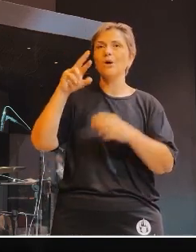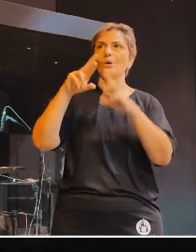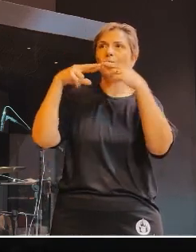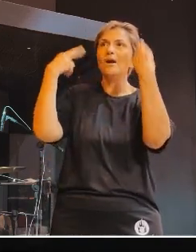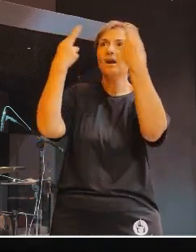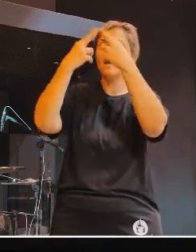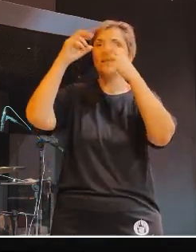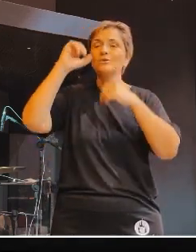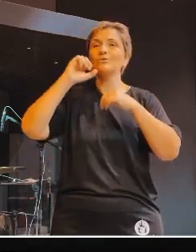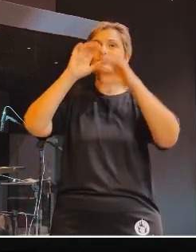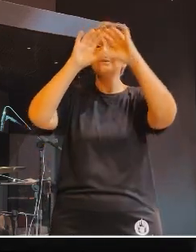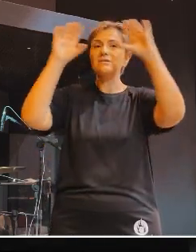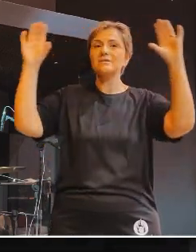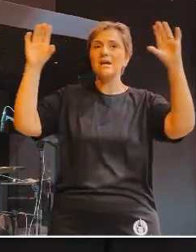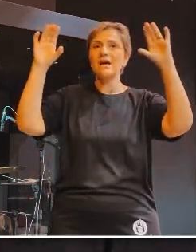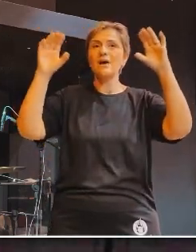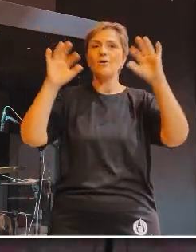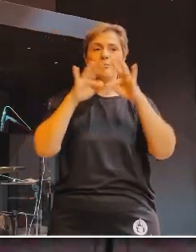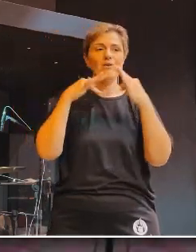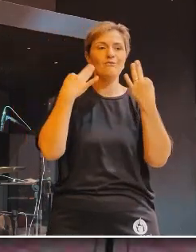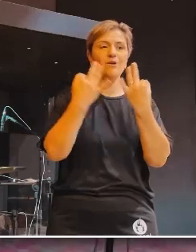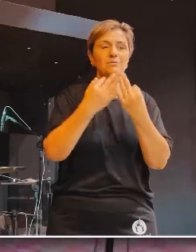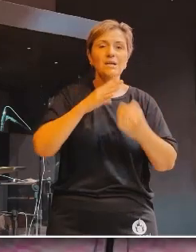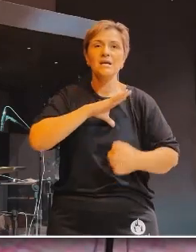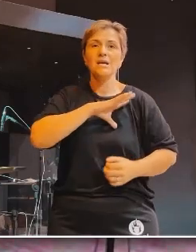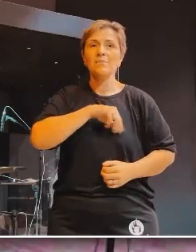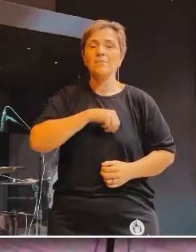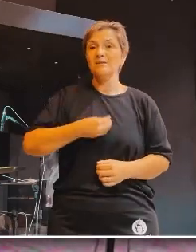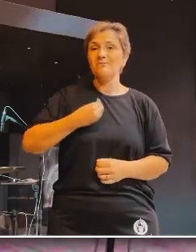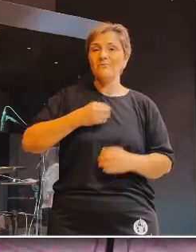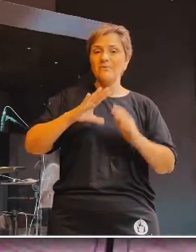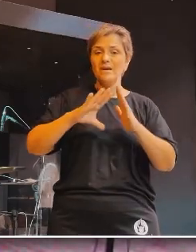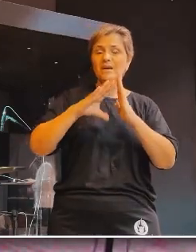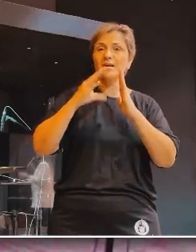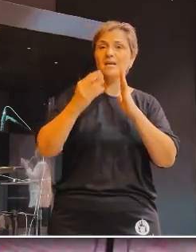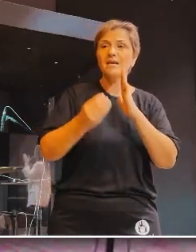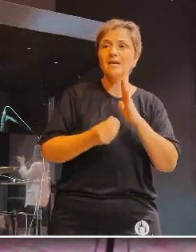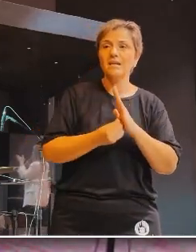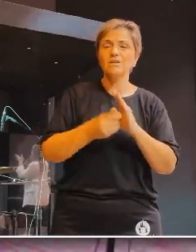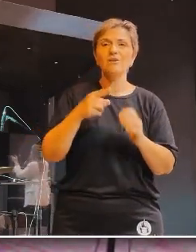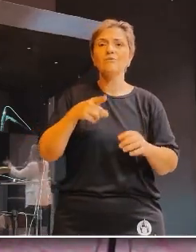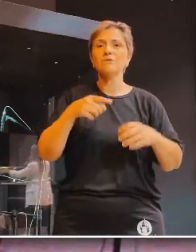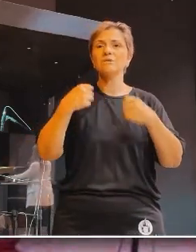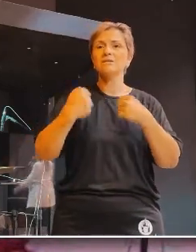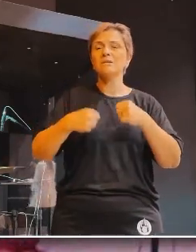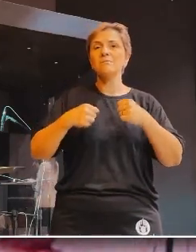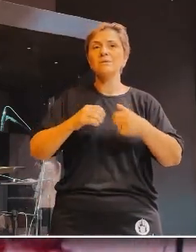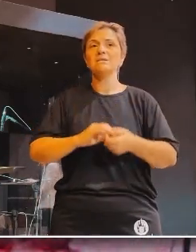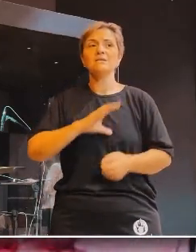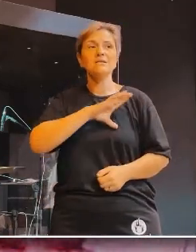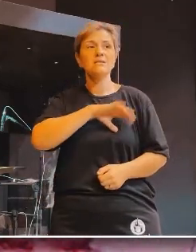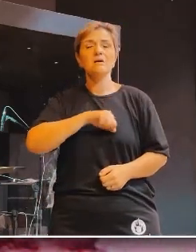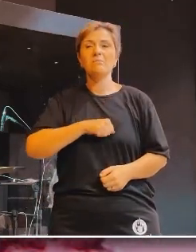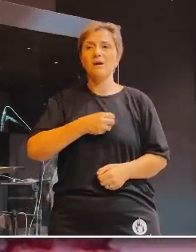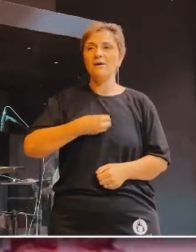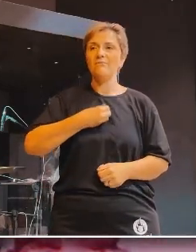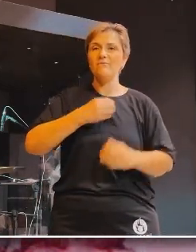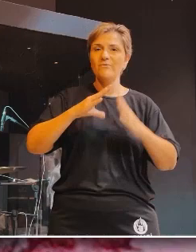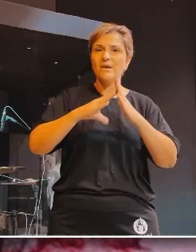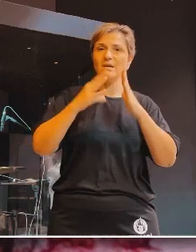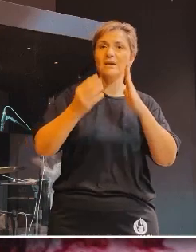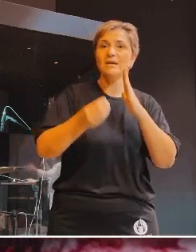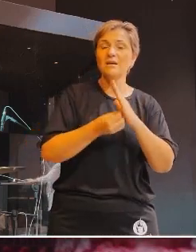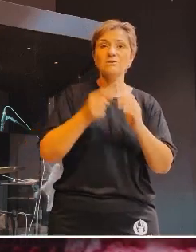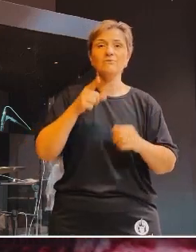Uma família que amava ser igreja. Você precisa amar ser igreja. Você